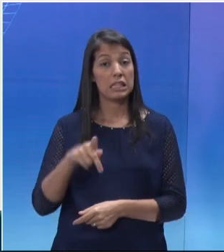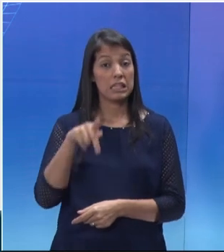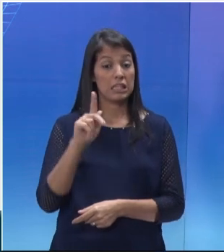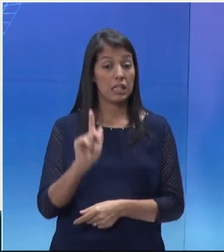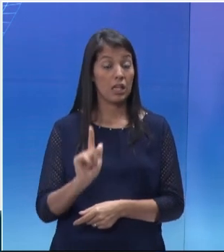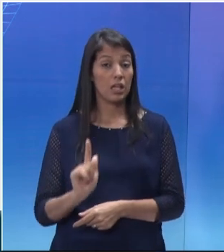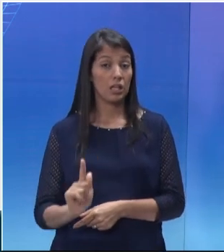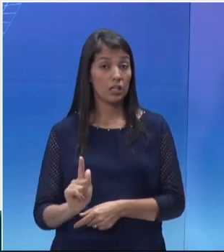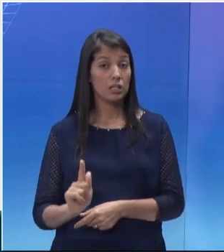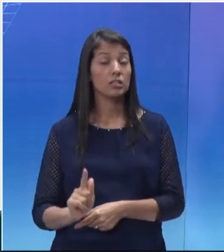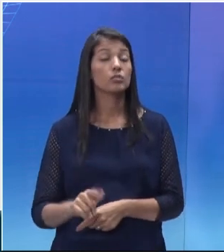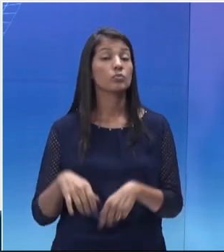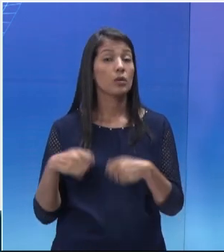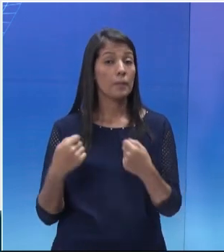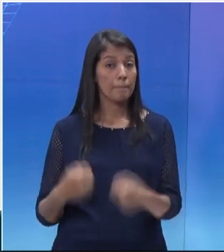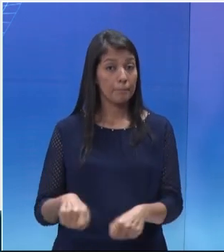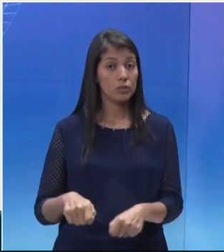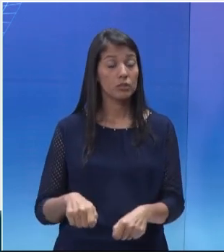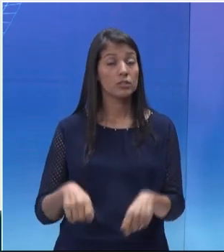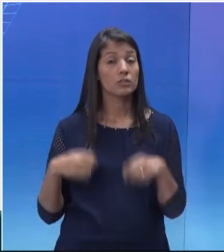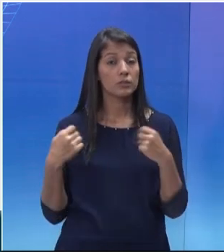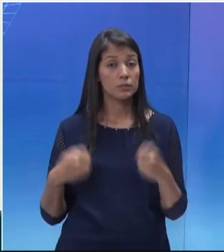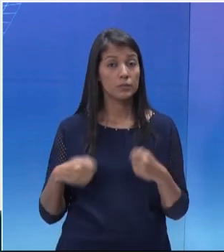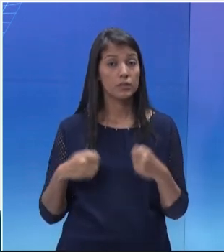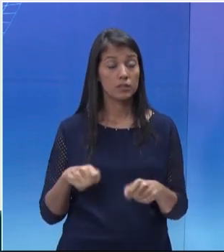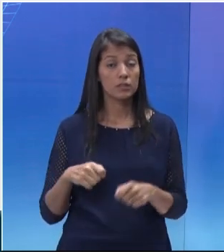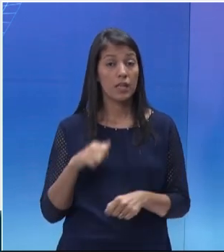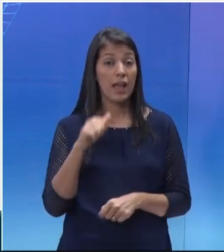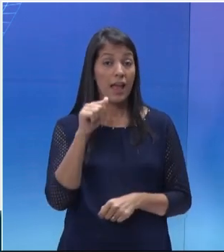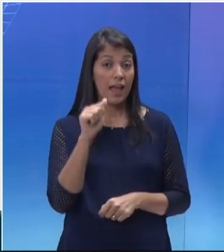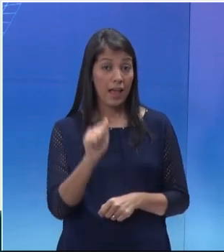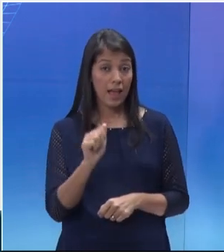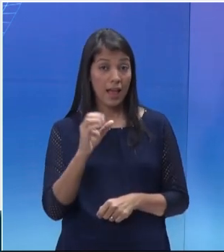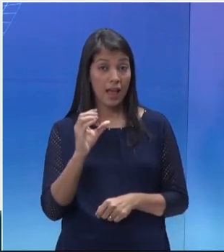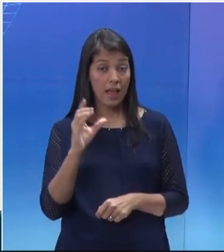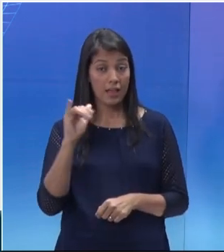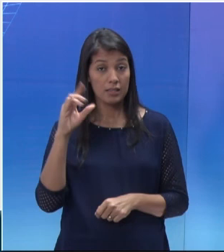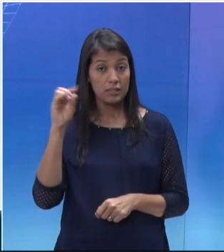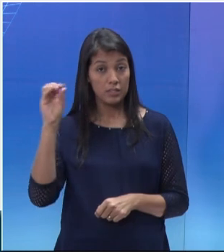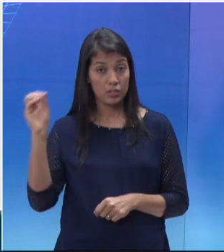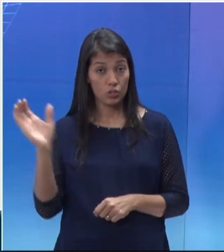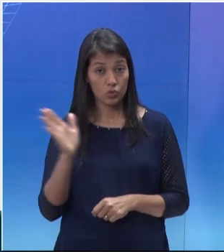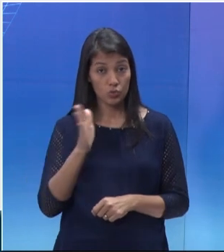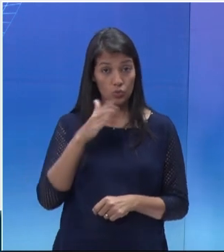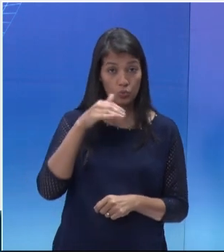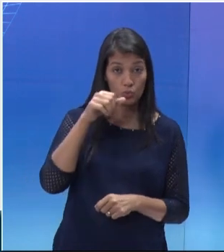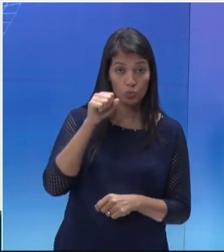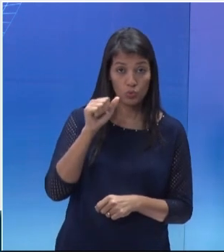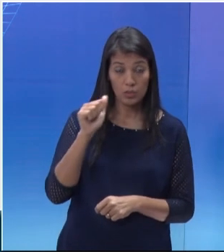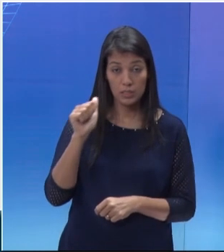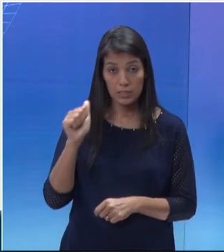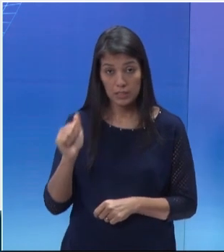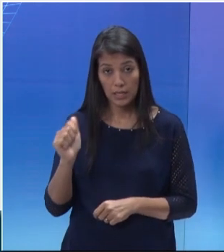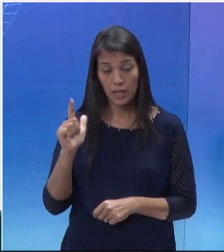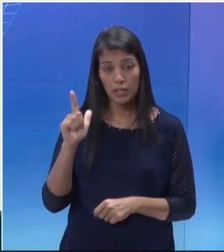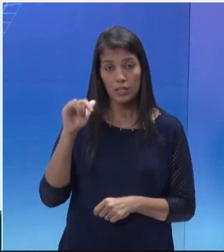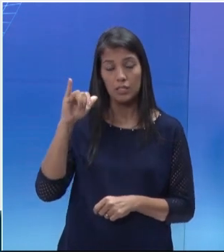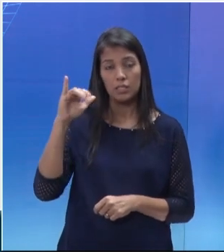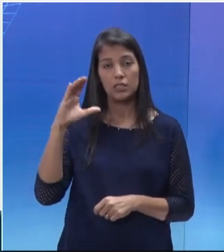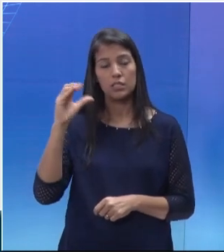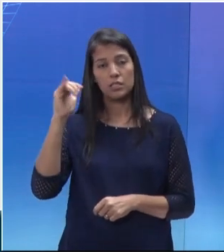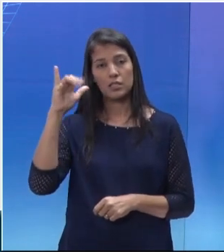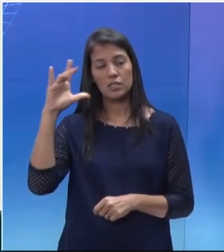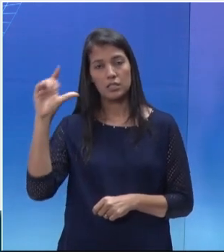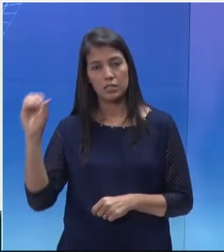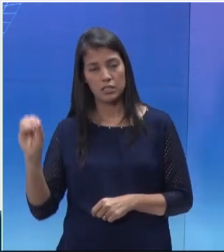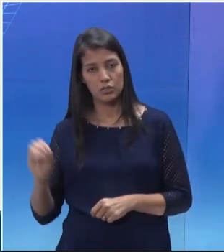se produzir 900 mil comprimidos, que um dos seus constituintes é o ácido acetil salicílico.